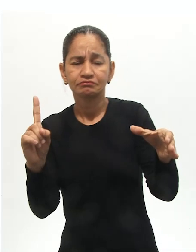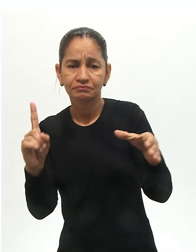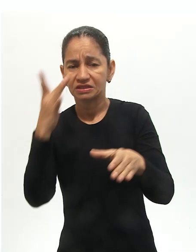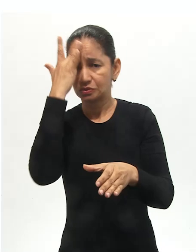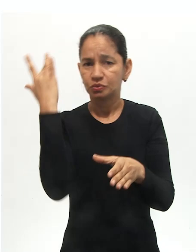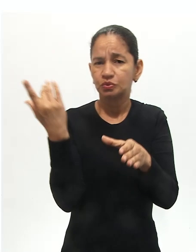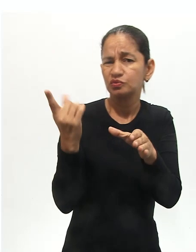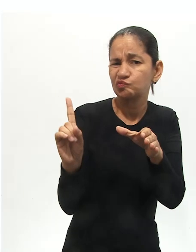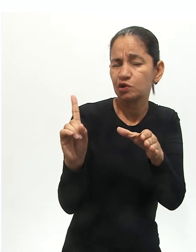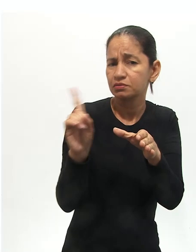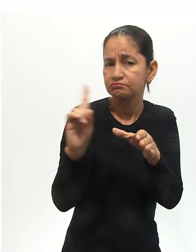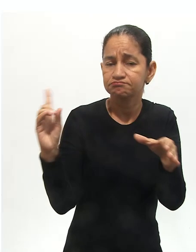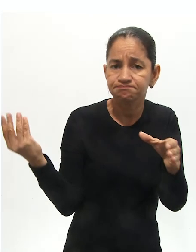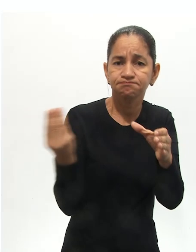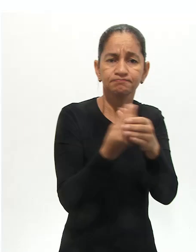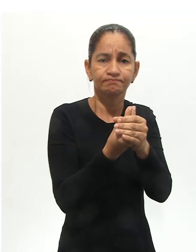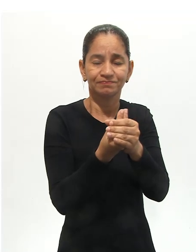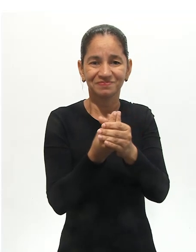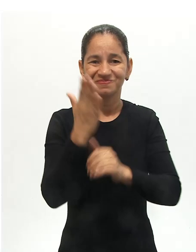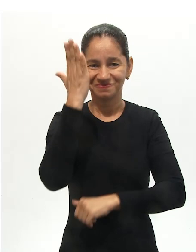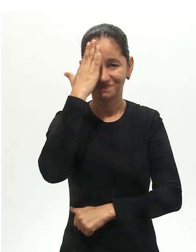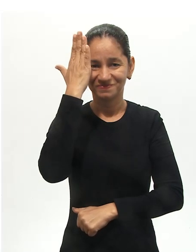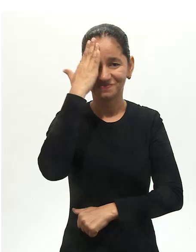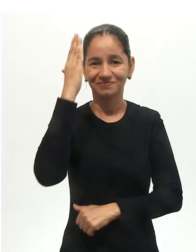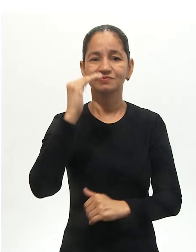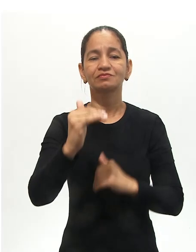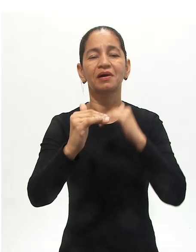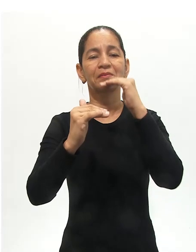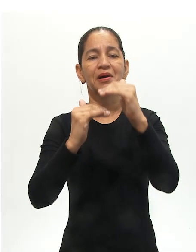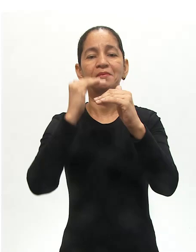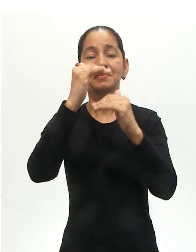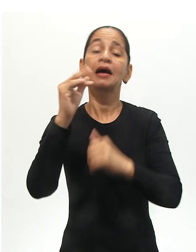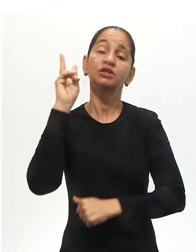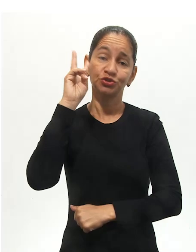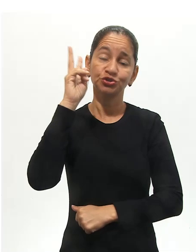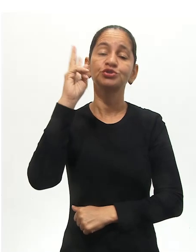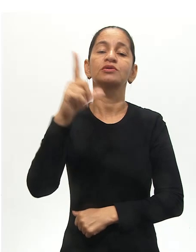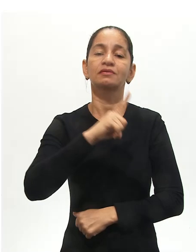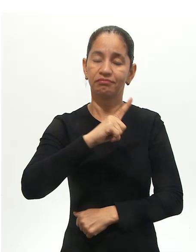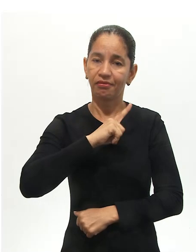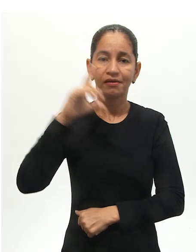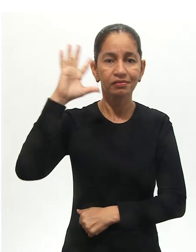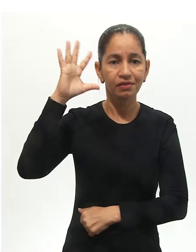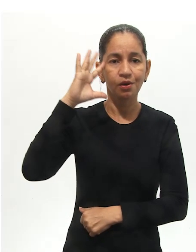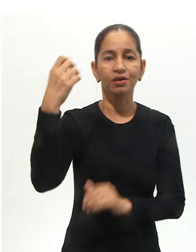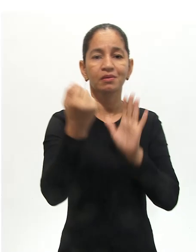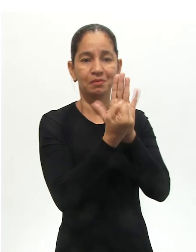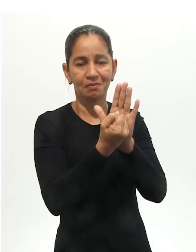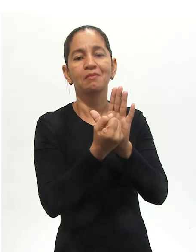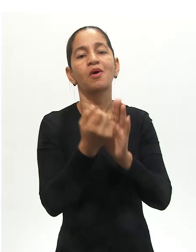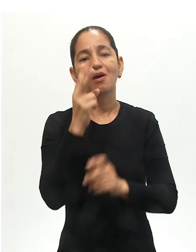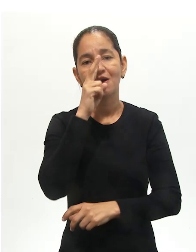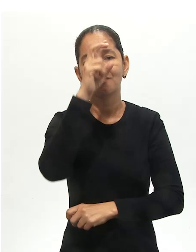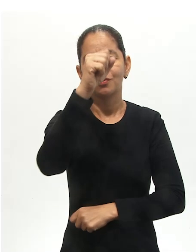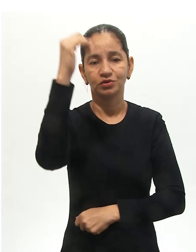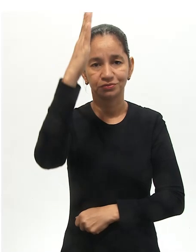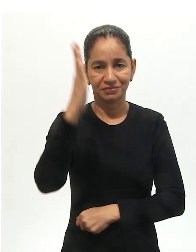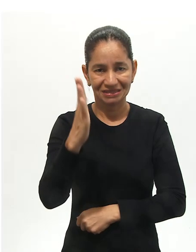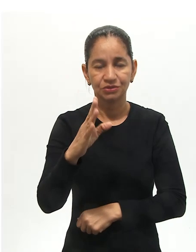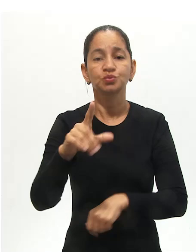social, passando, portanto, por uma trajetória histórica e teórica da educação